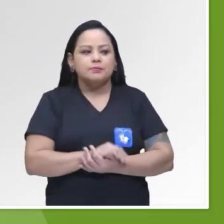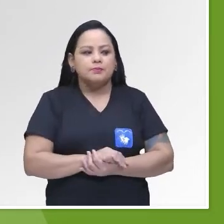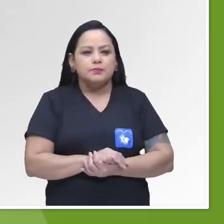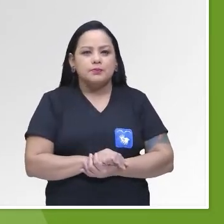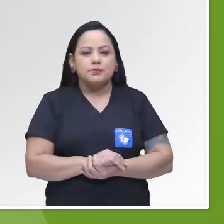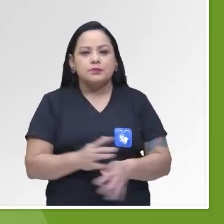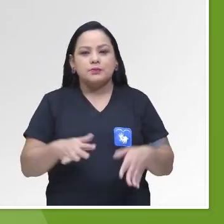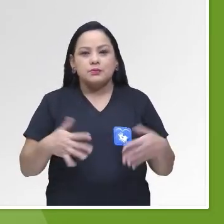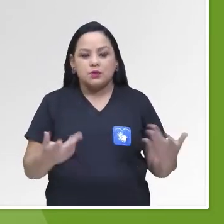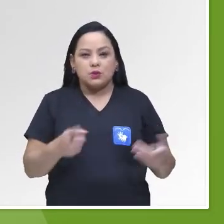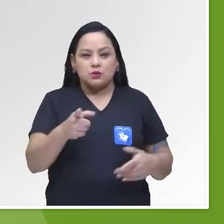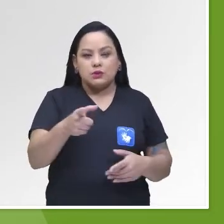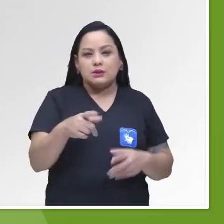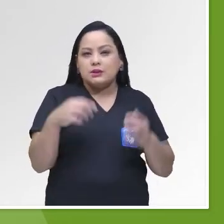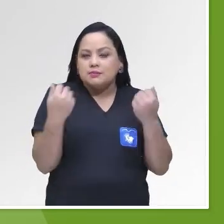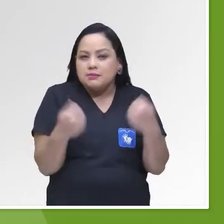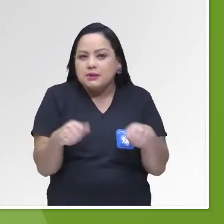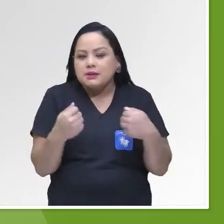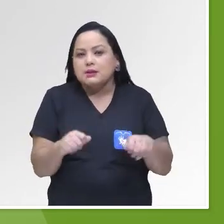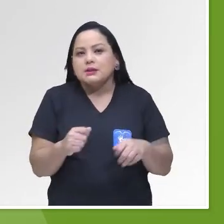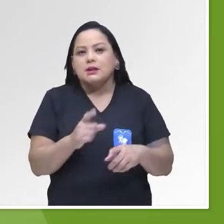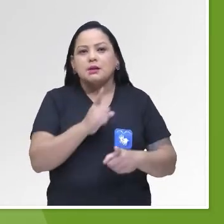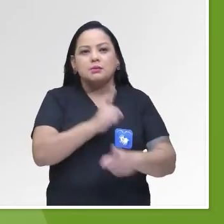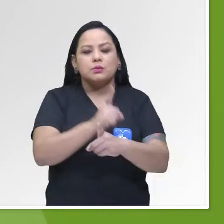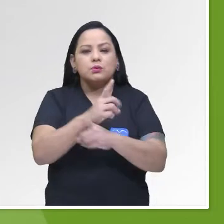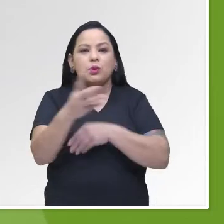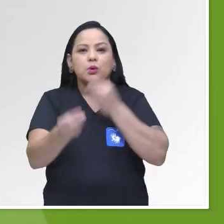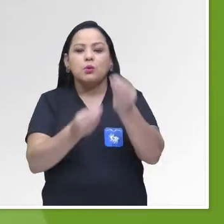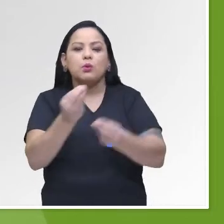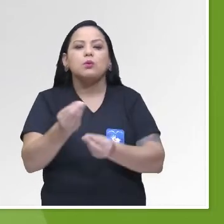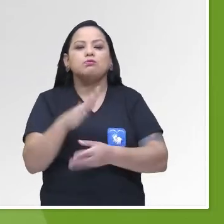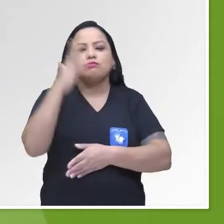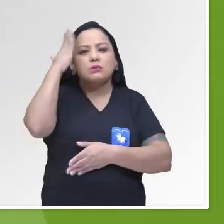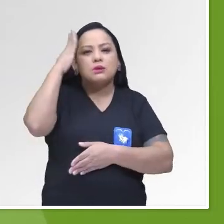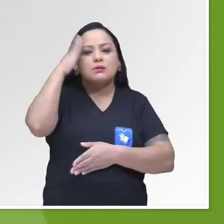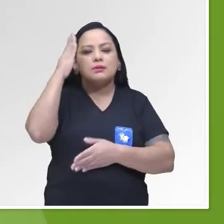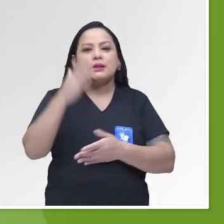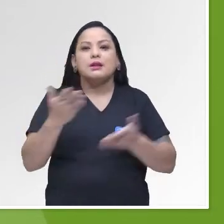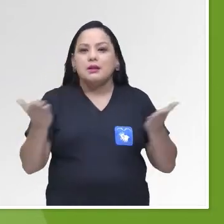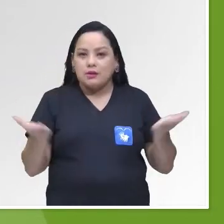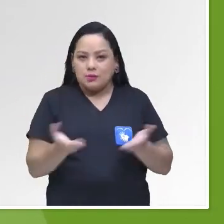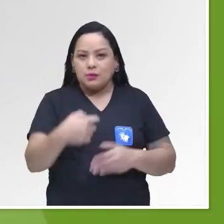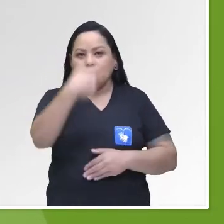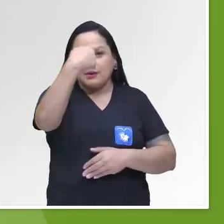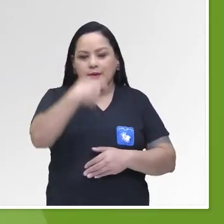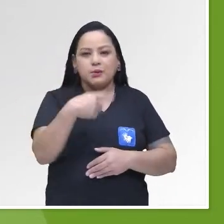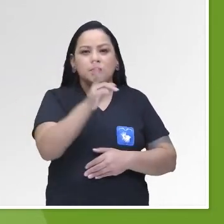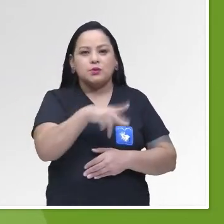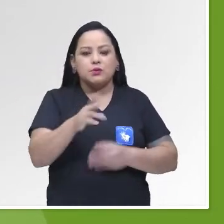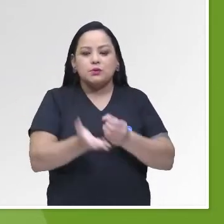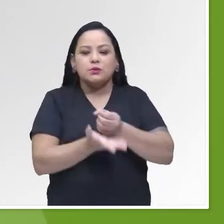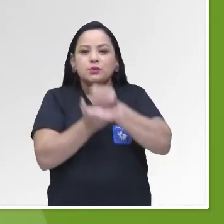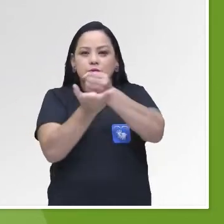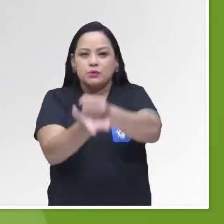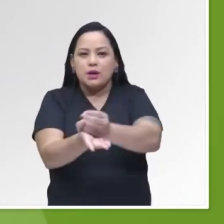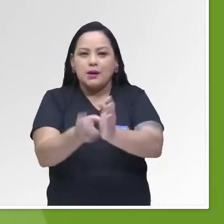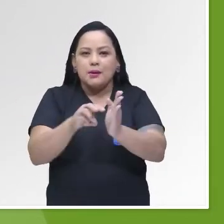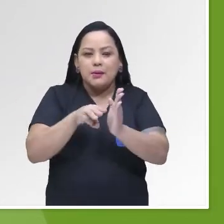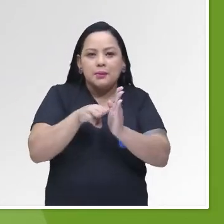E aí vocês precisam identificar isso. E eu vou ajudar, né, através de um método